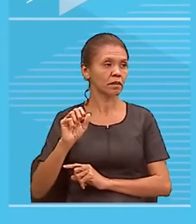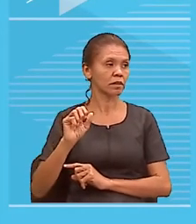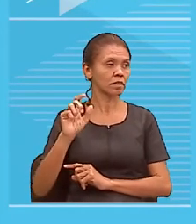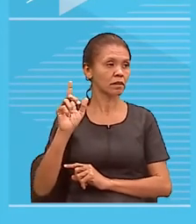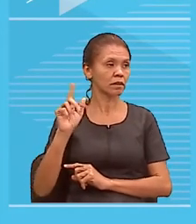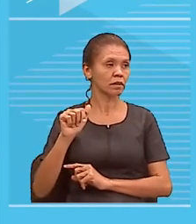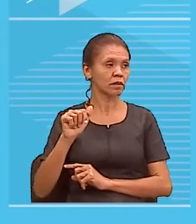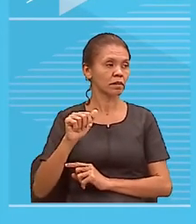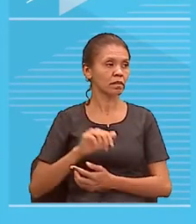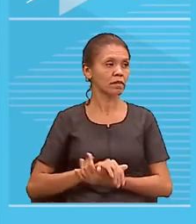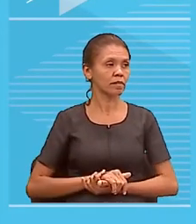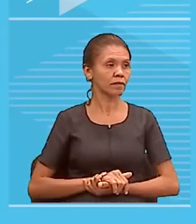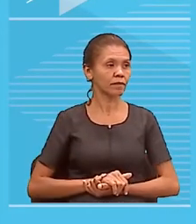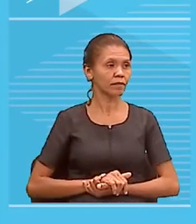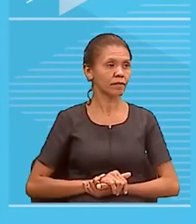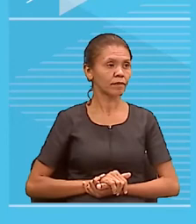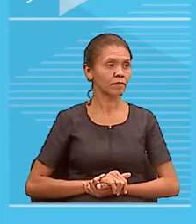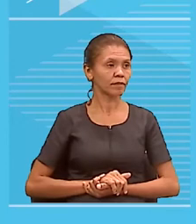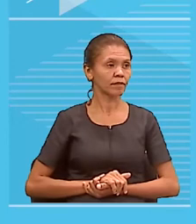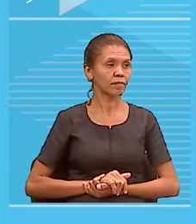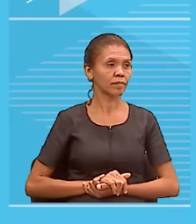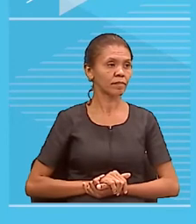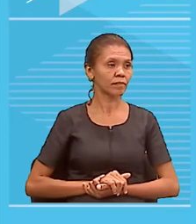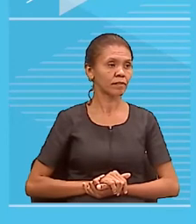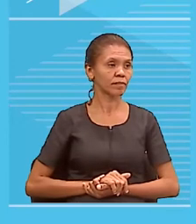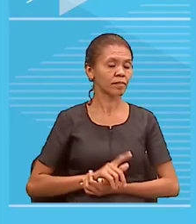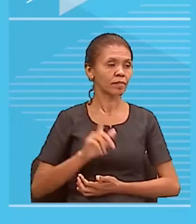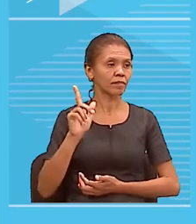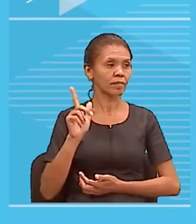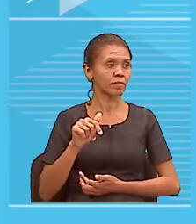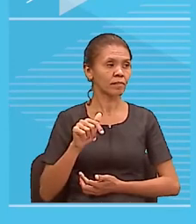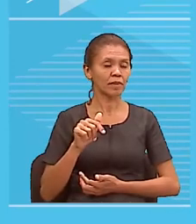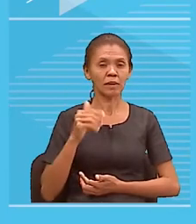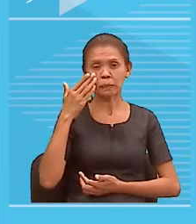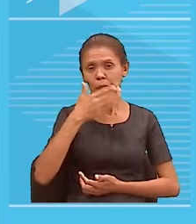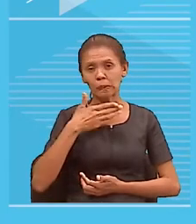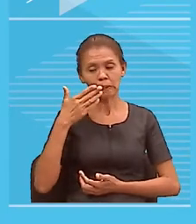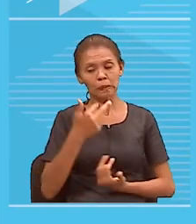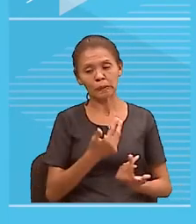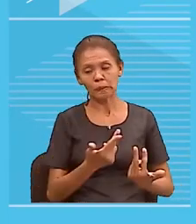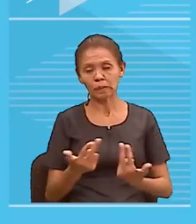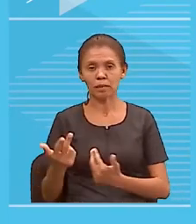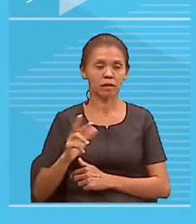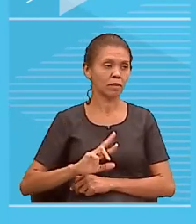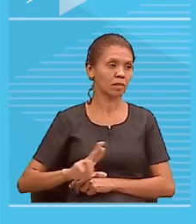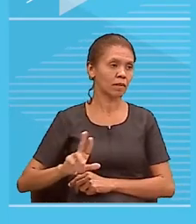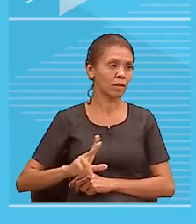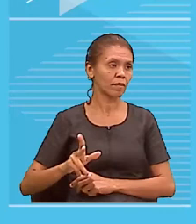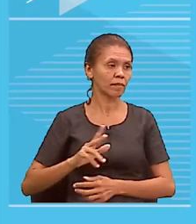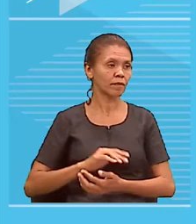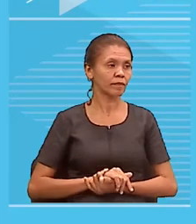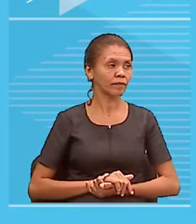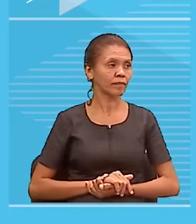deles é quase nada né só que às vezes a doçura a doçura não é igual e aí a gente acaba